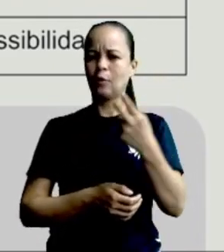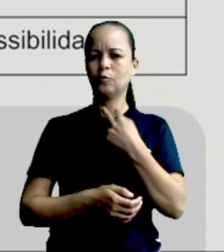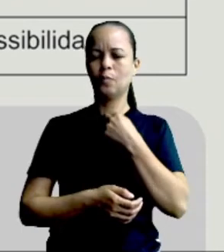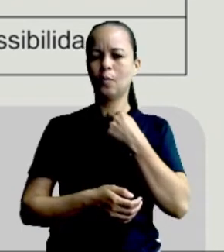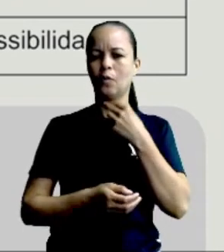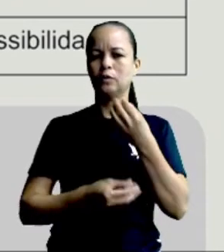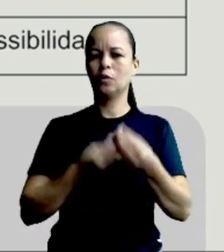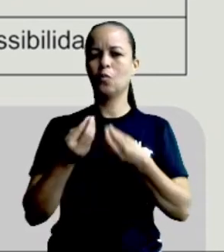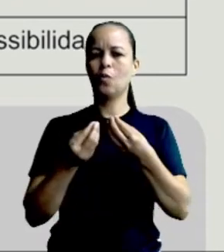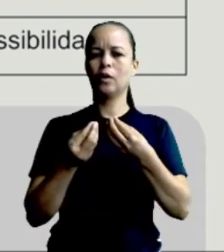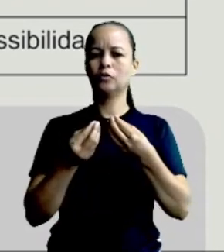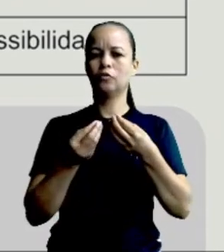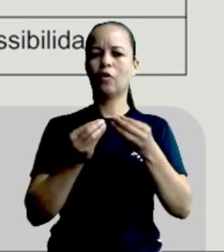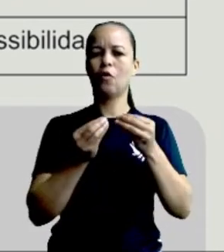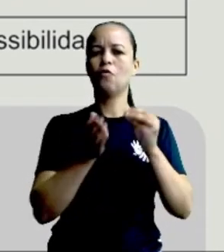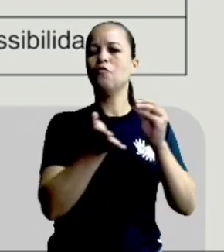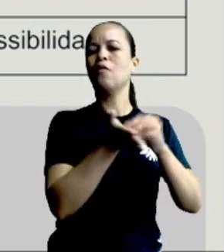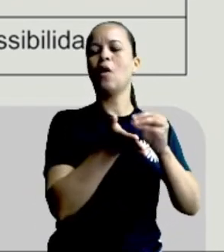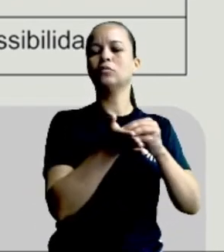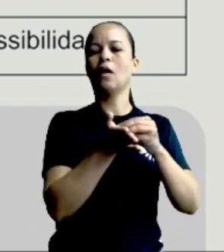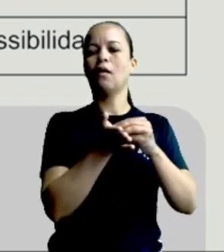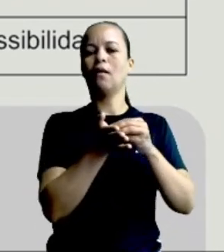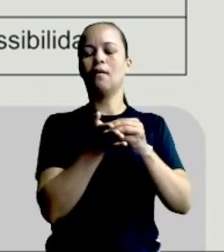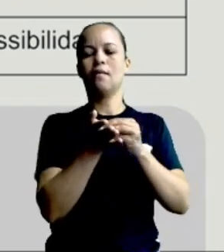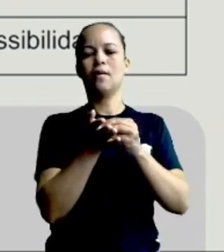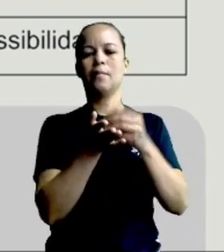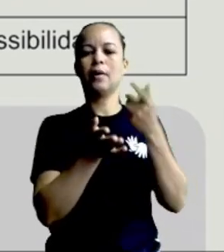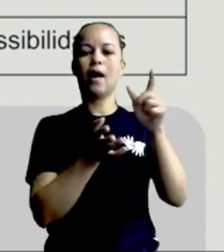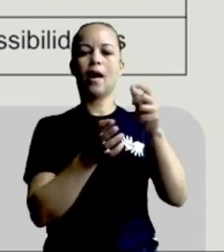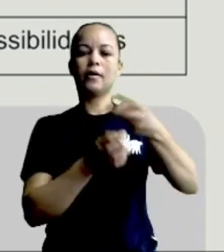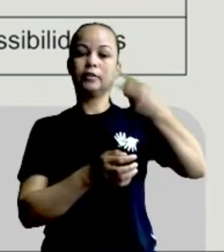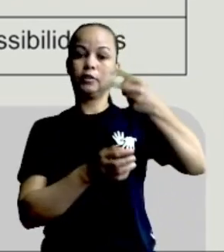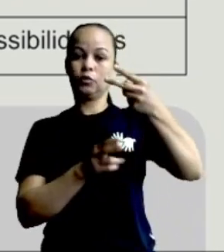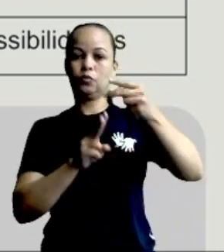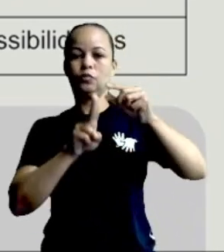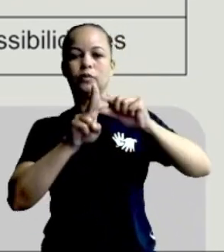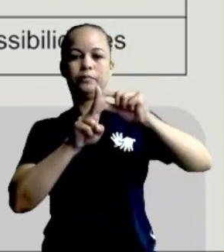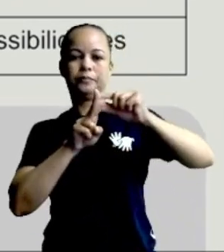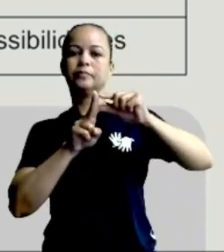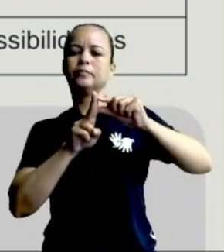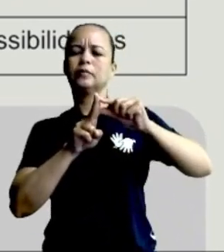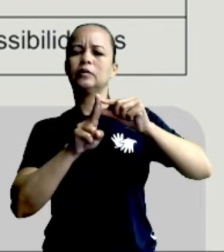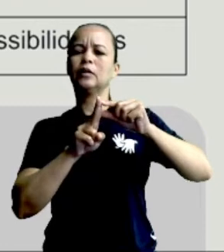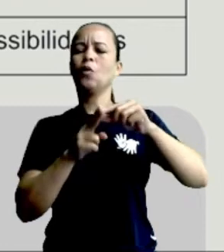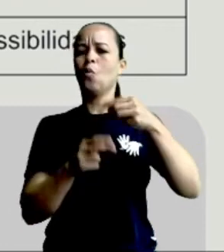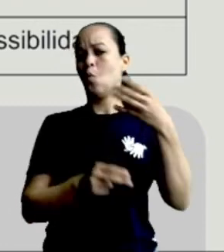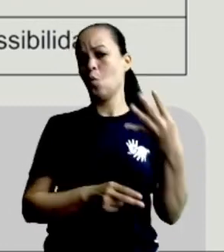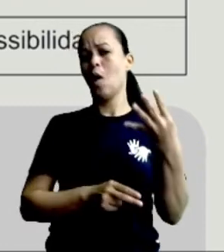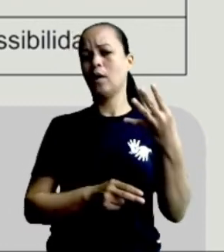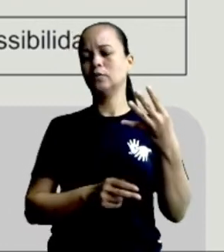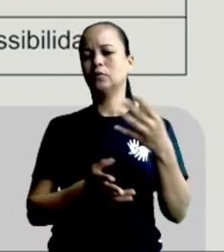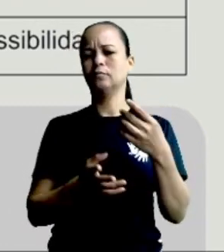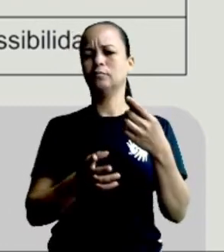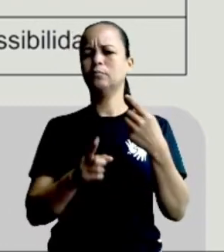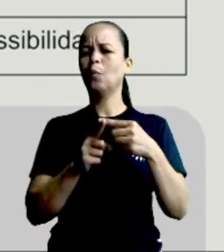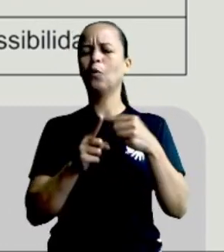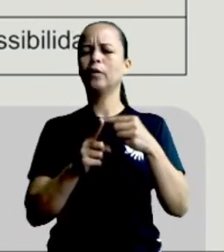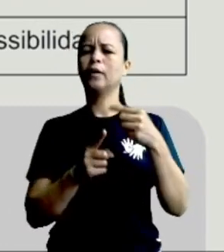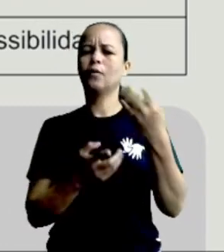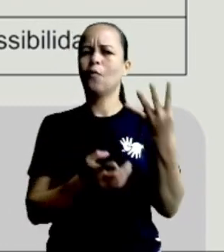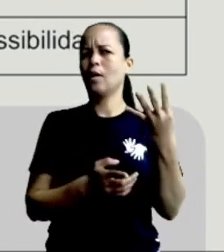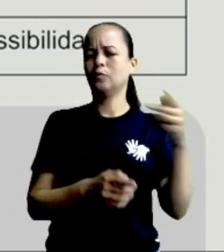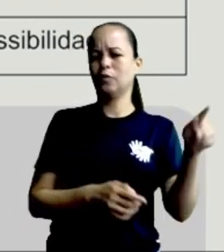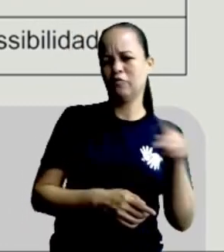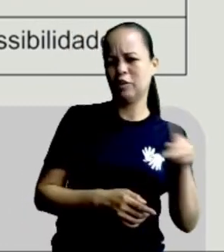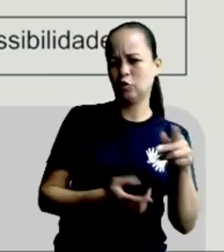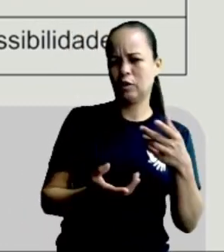vão sobrar lá para a segunda posição, que é a dezena? 4. Por que 4, professora? Se a senhora usou 3,